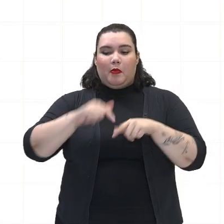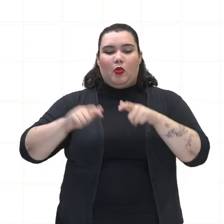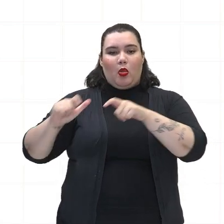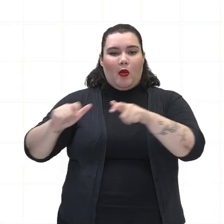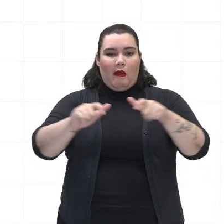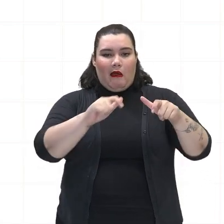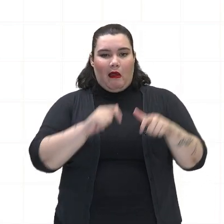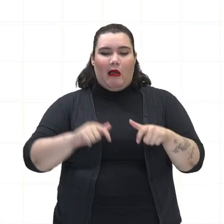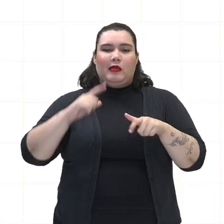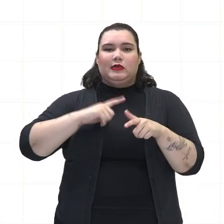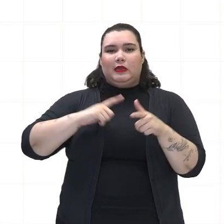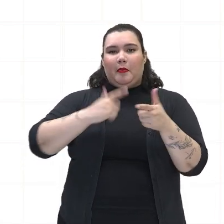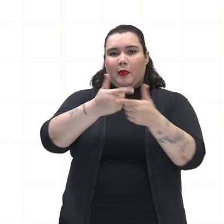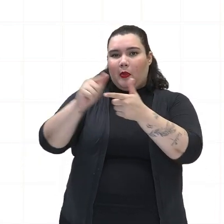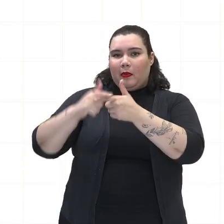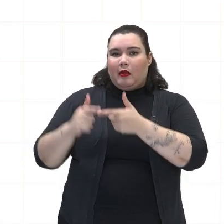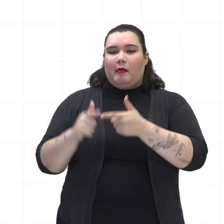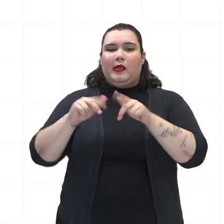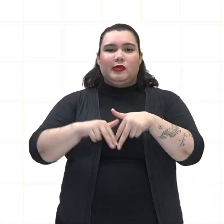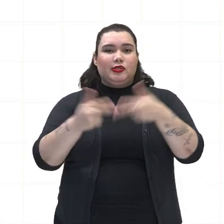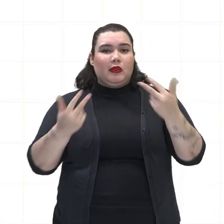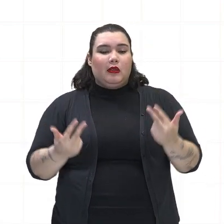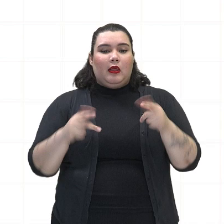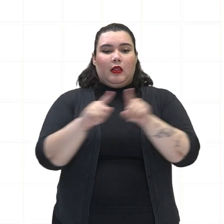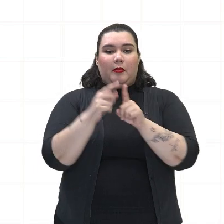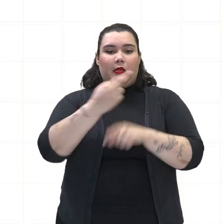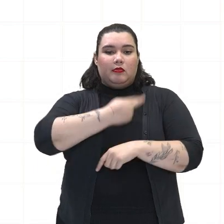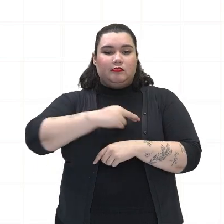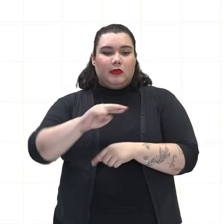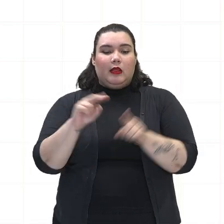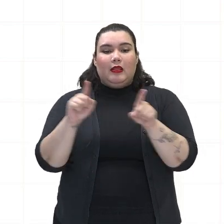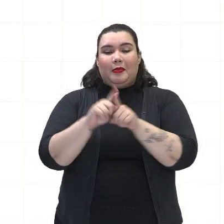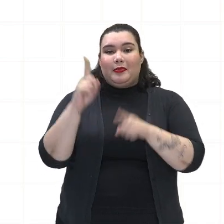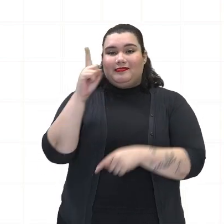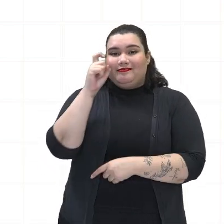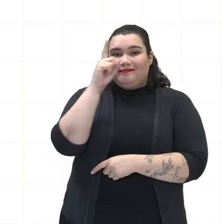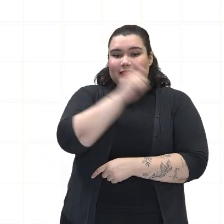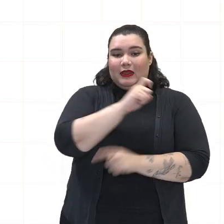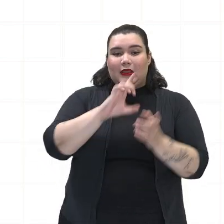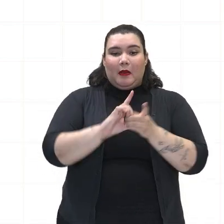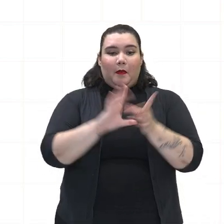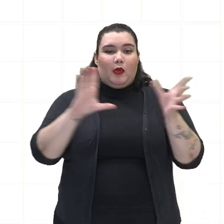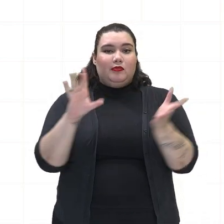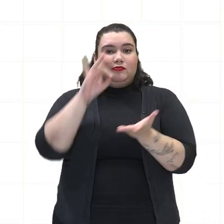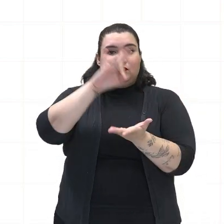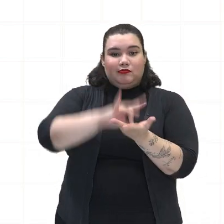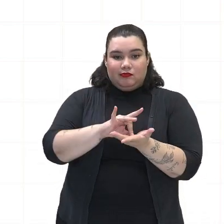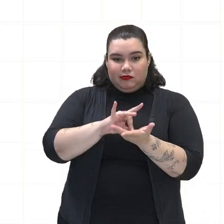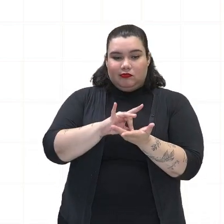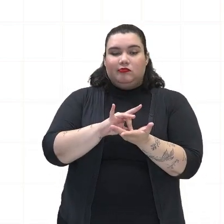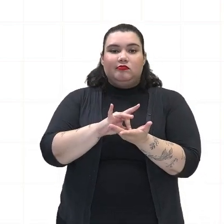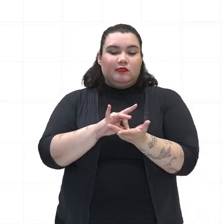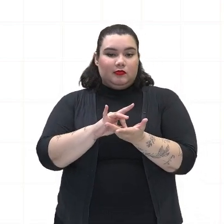os conflitos étnicos e religiosos e a dificuldade de consolidação da democracia